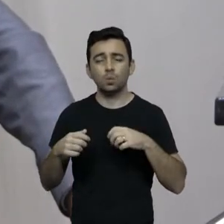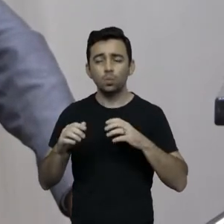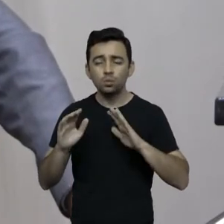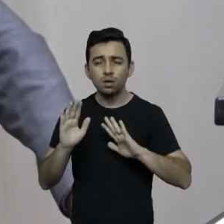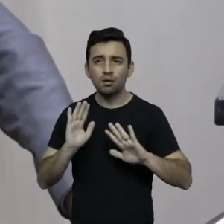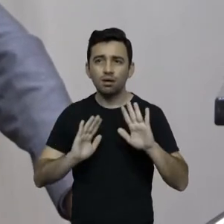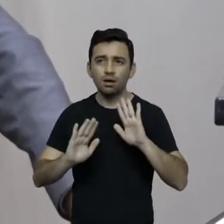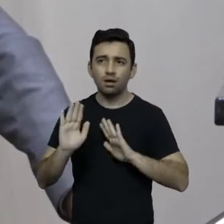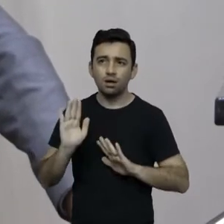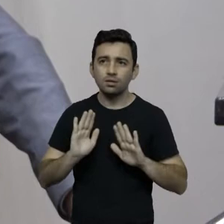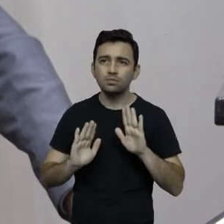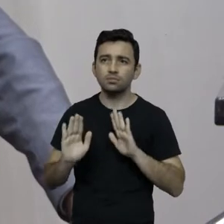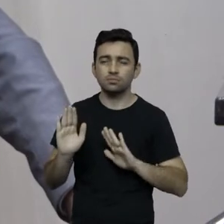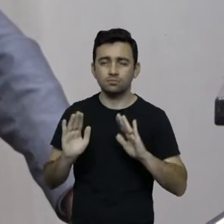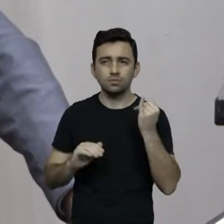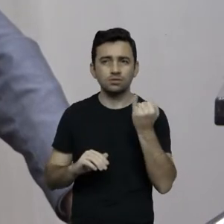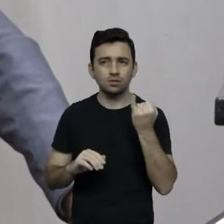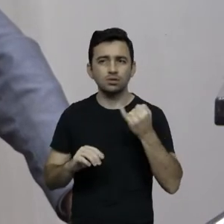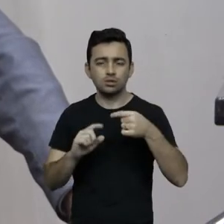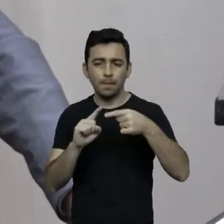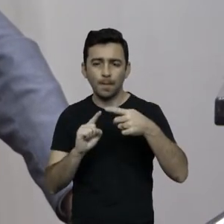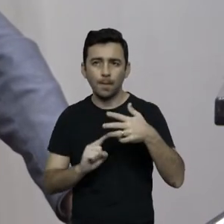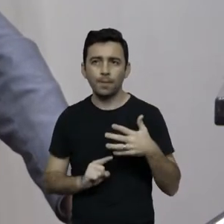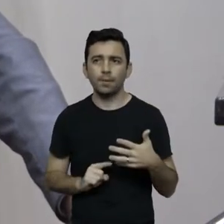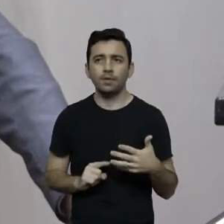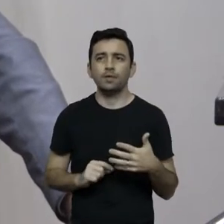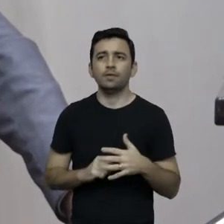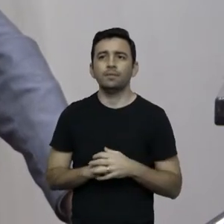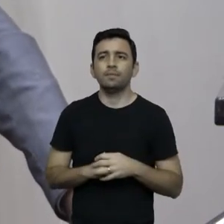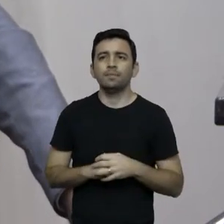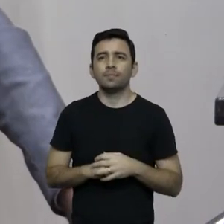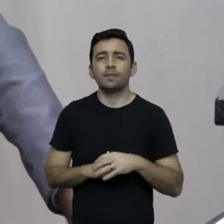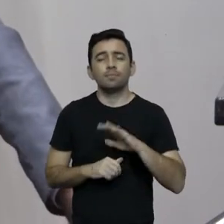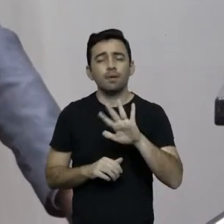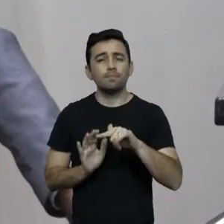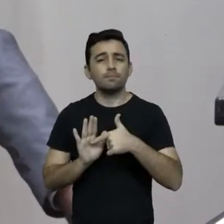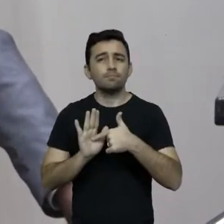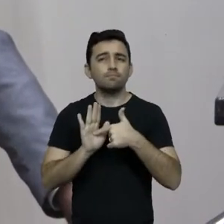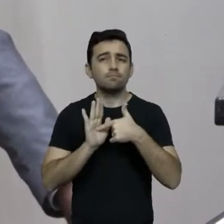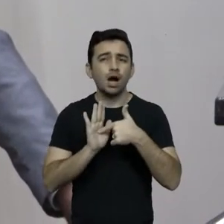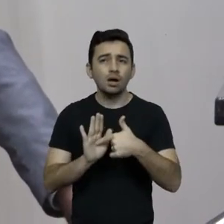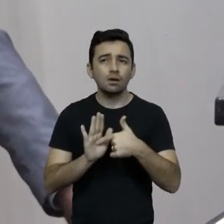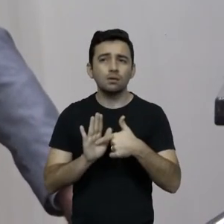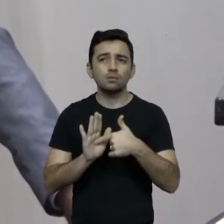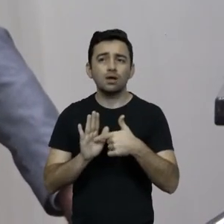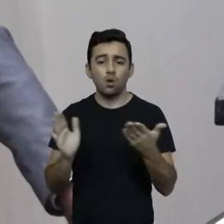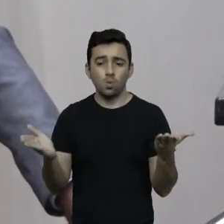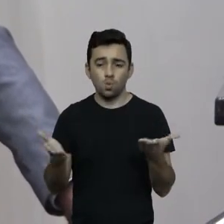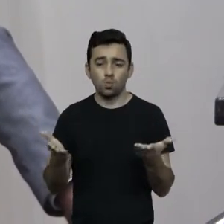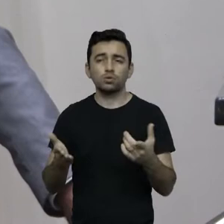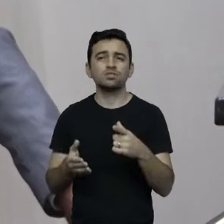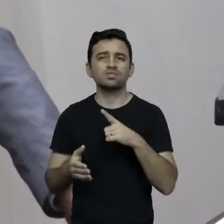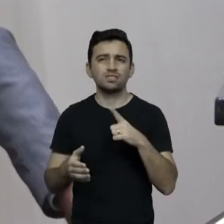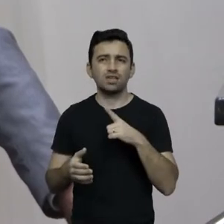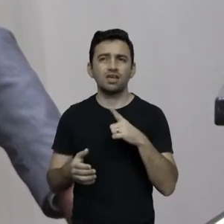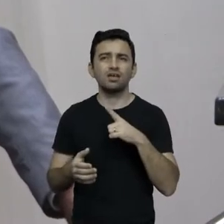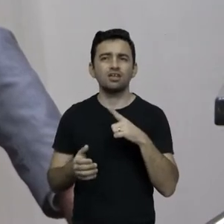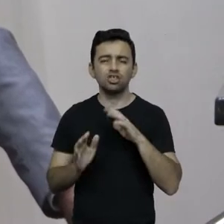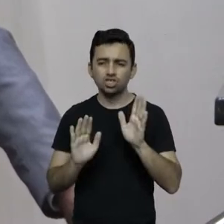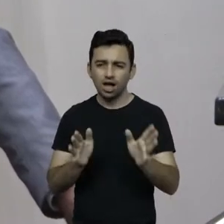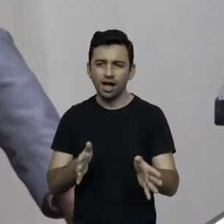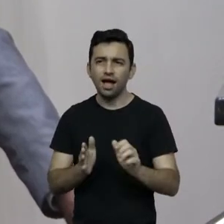cuidado devido é mais mostra que hoje tem uma agenda